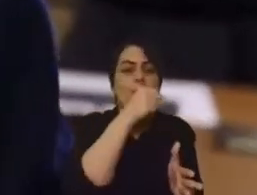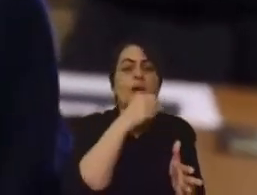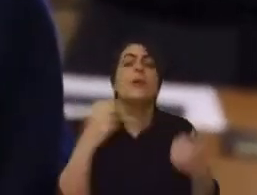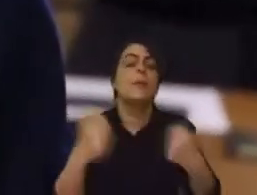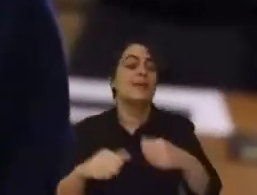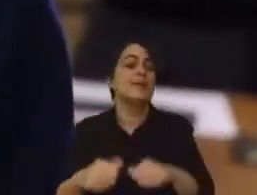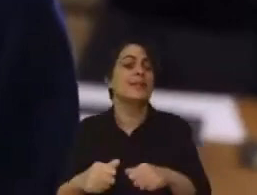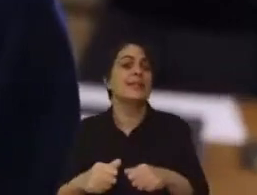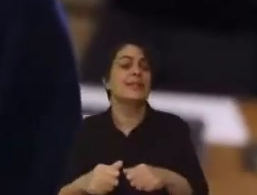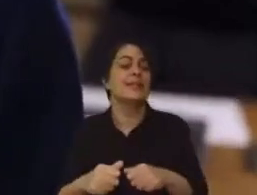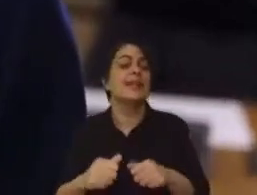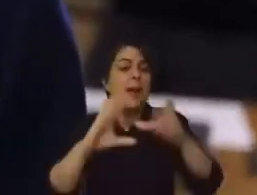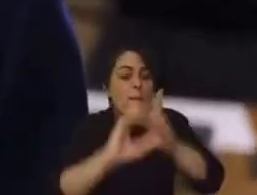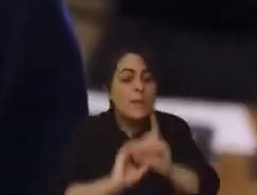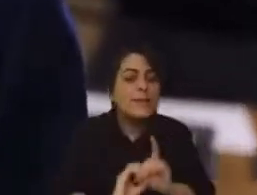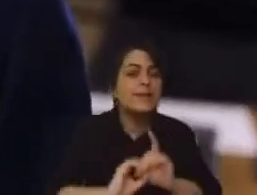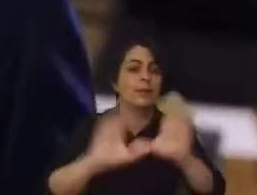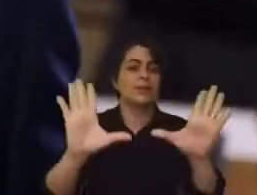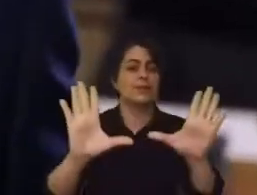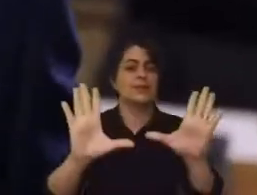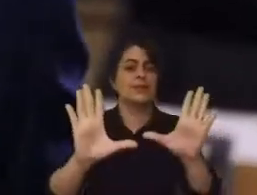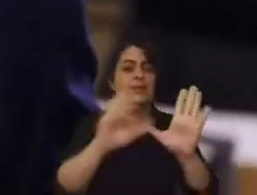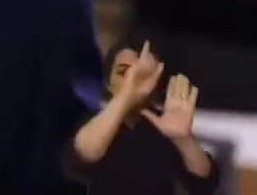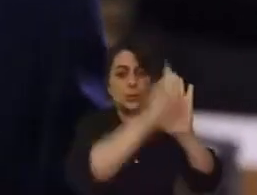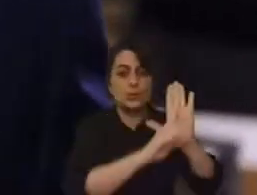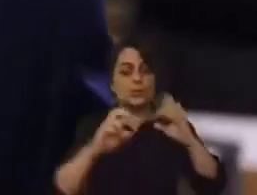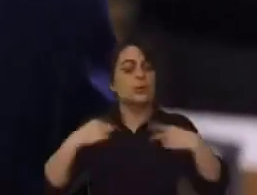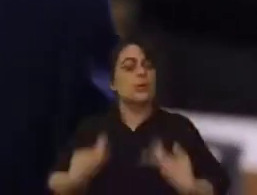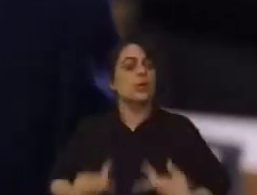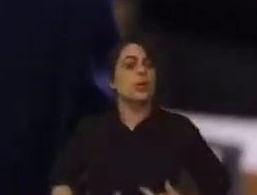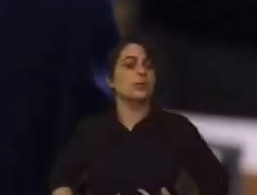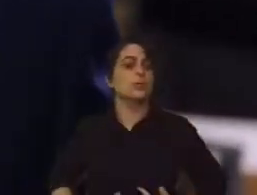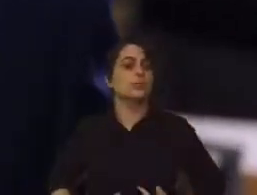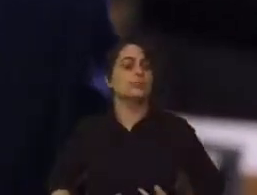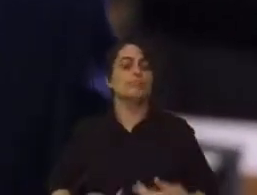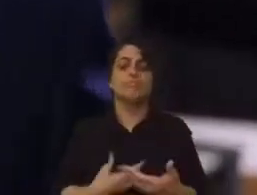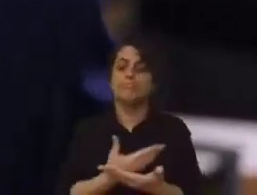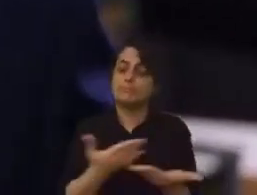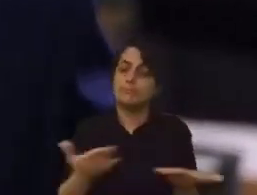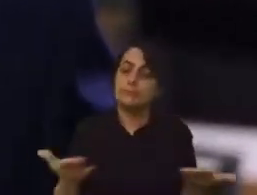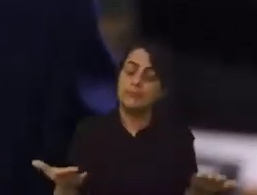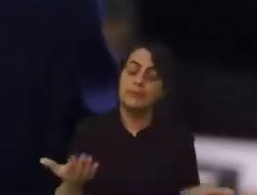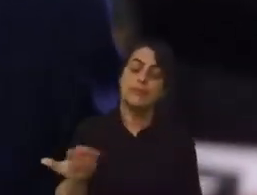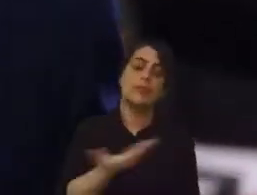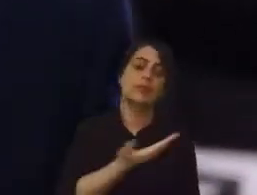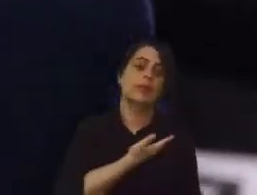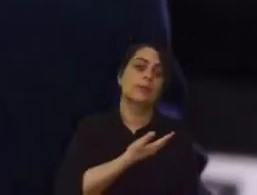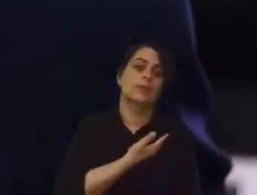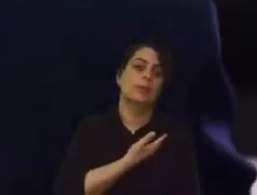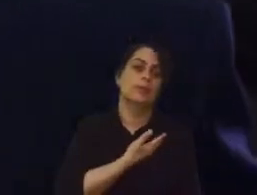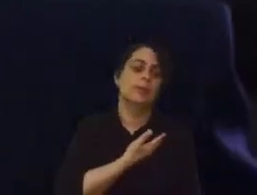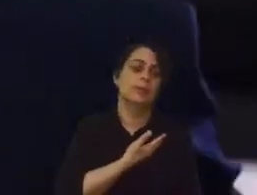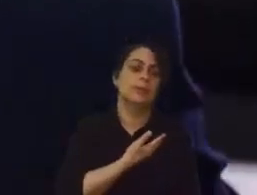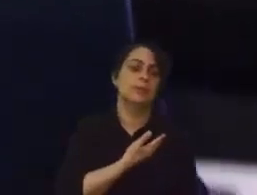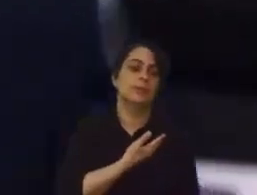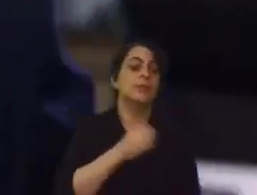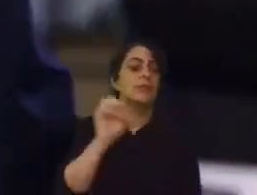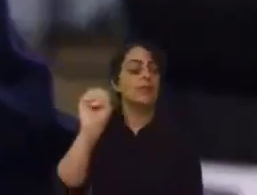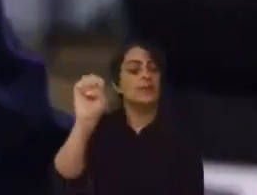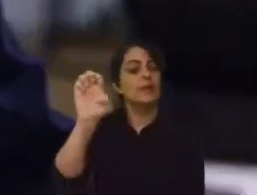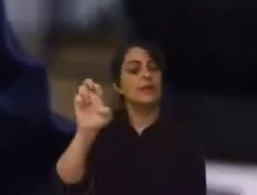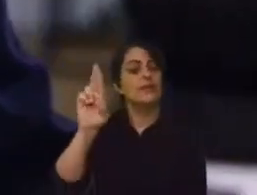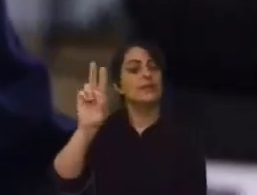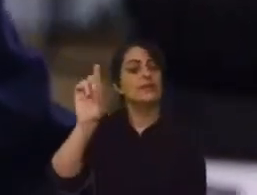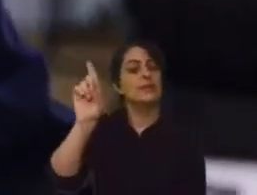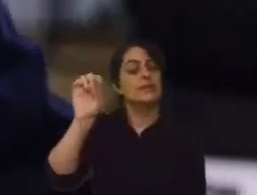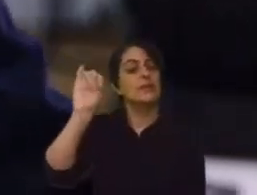e não há direitos humanos. Portanto, queridos companheiros, Carmen e Sérgio, querida Sharon,